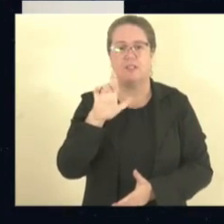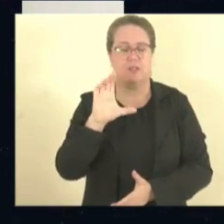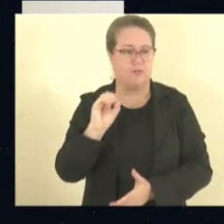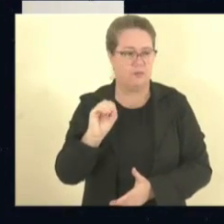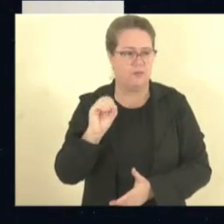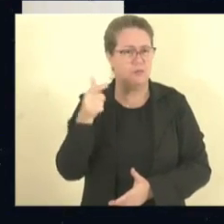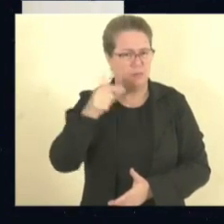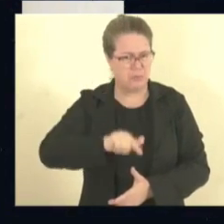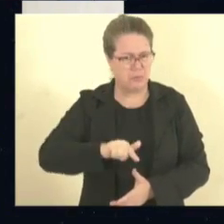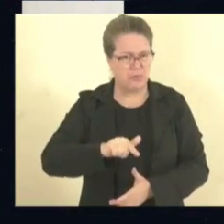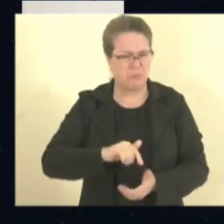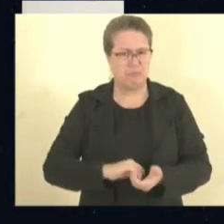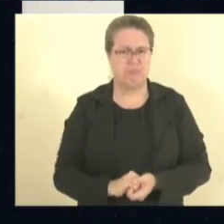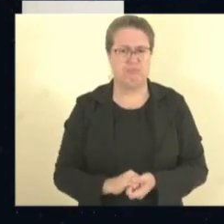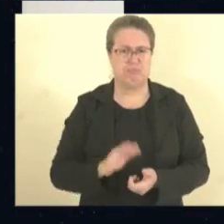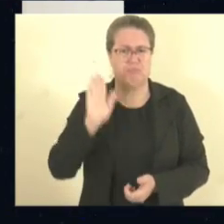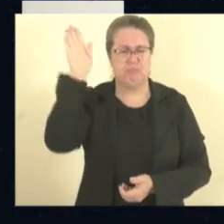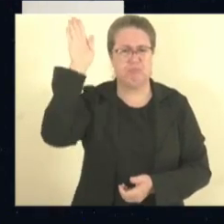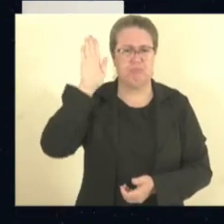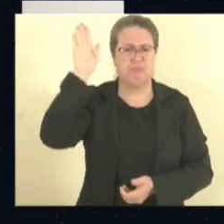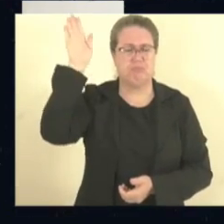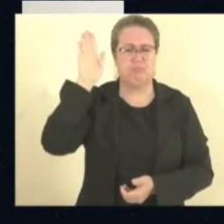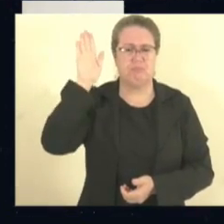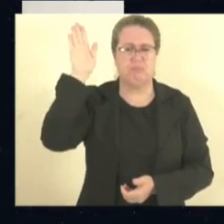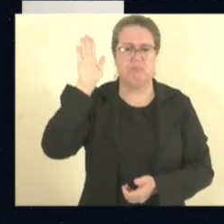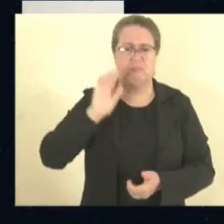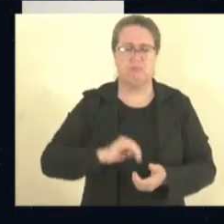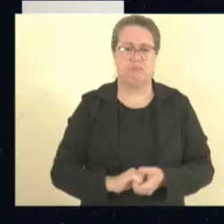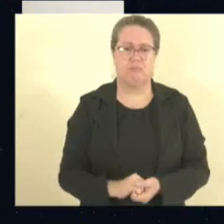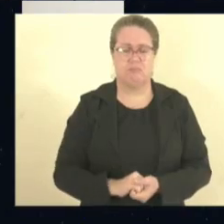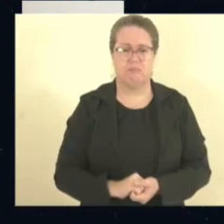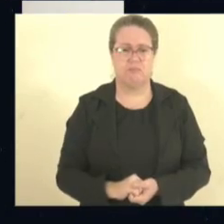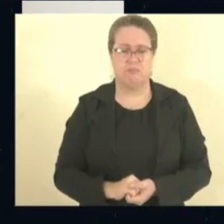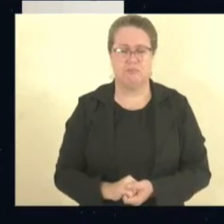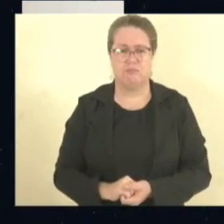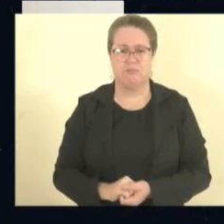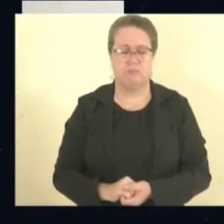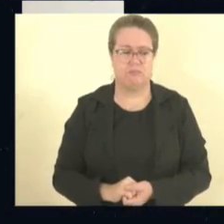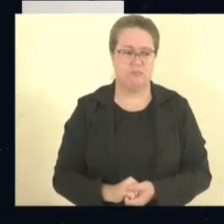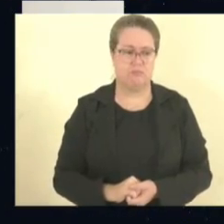novo. Presidente Mazinho, com informação.